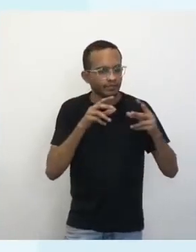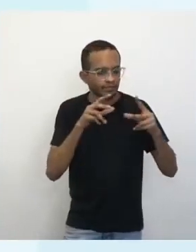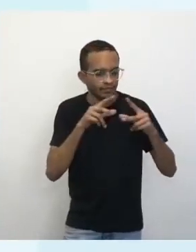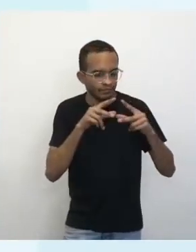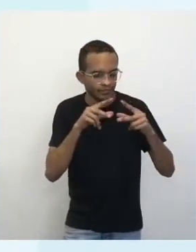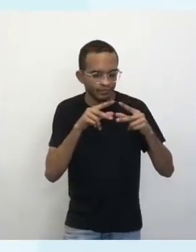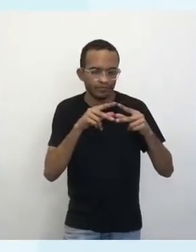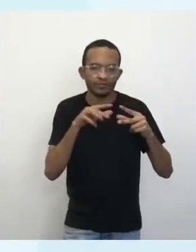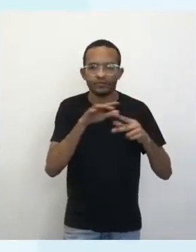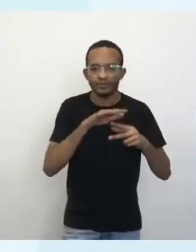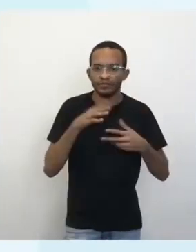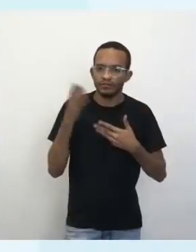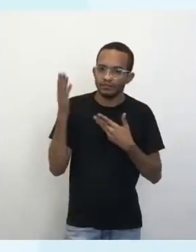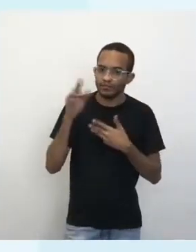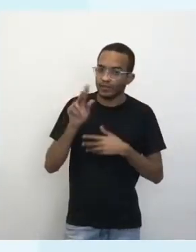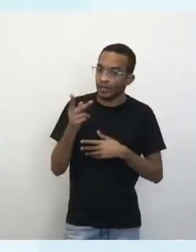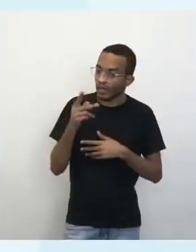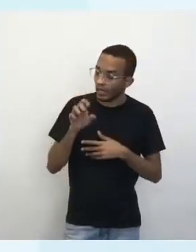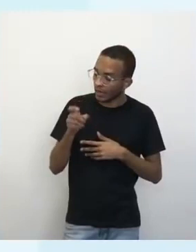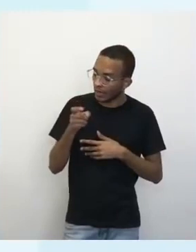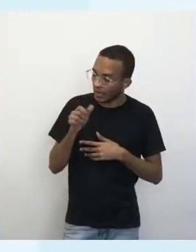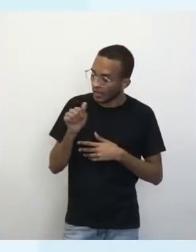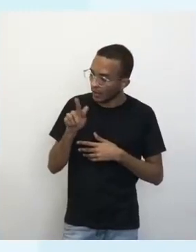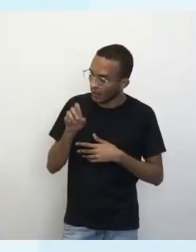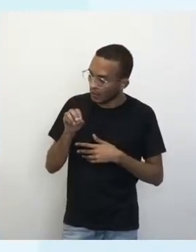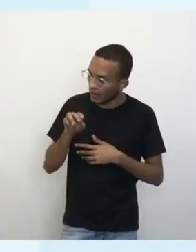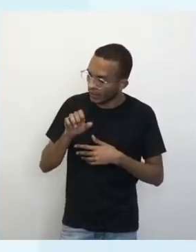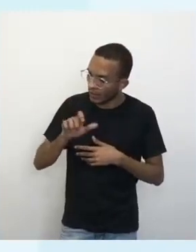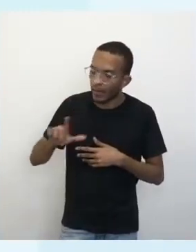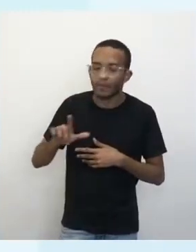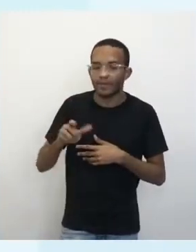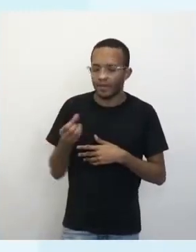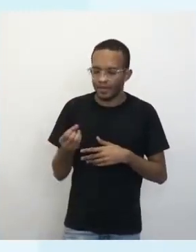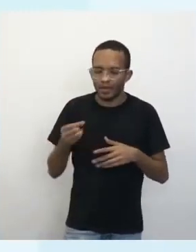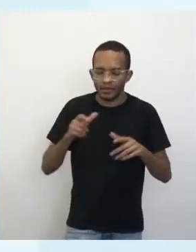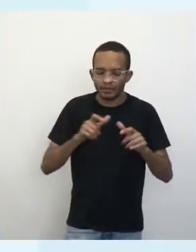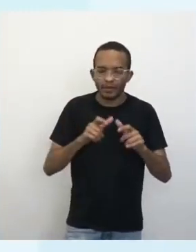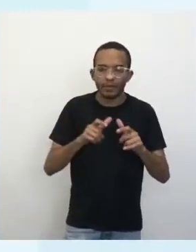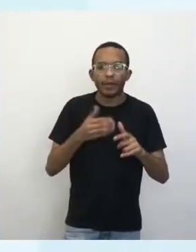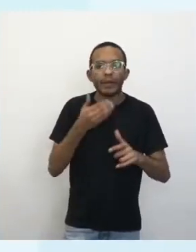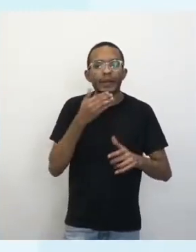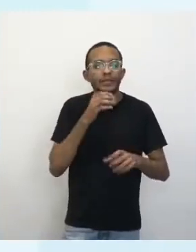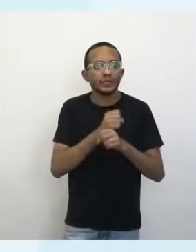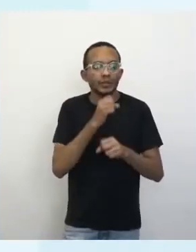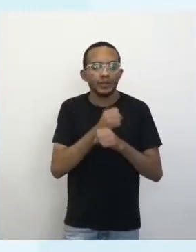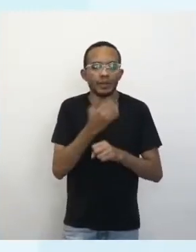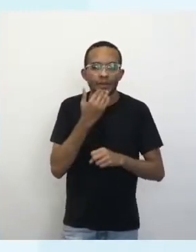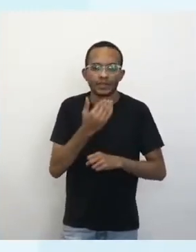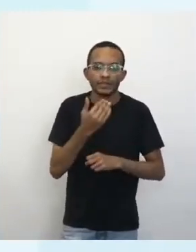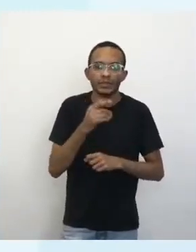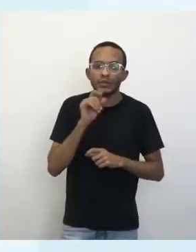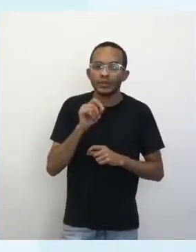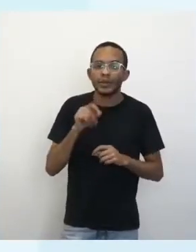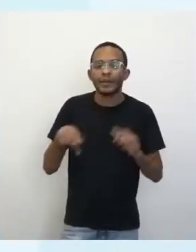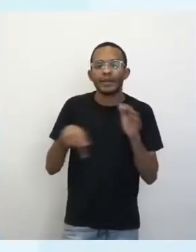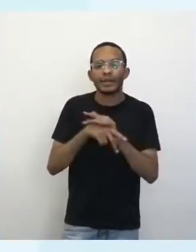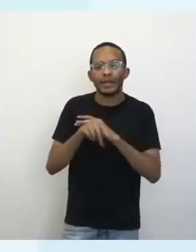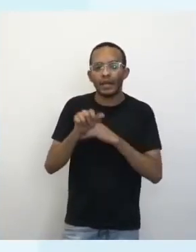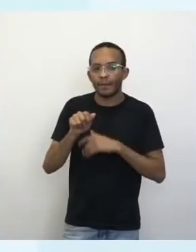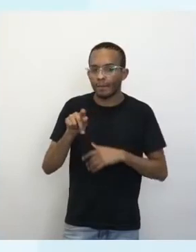pirâmide regular hexagonal. Calcule o que se pede. Está sendo pedida a apótema da